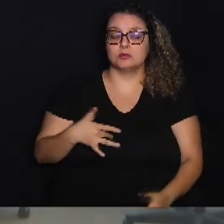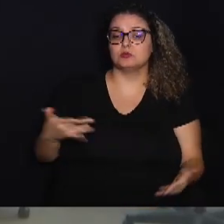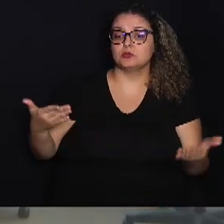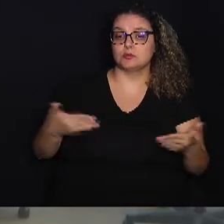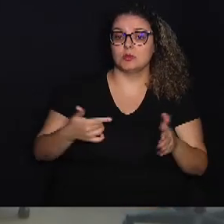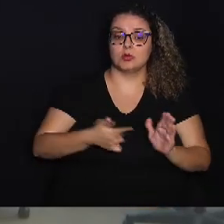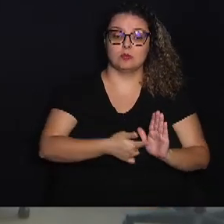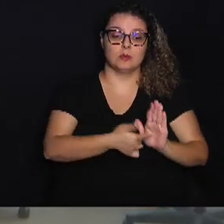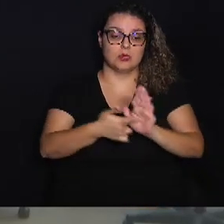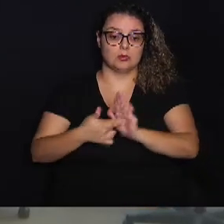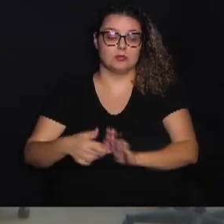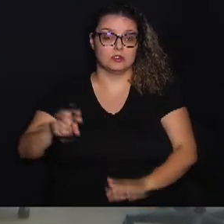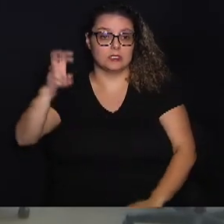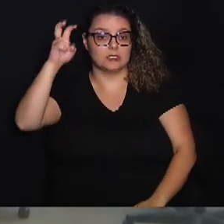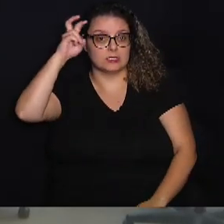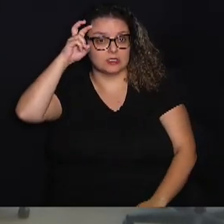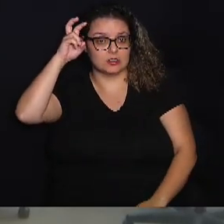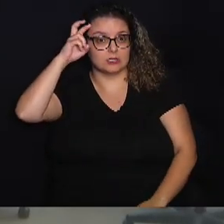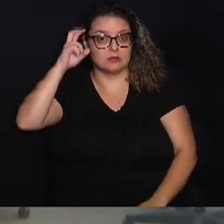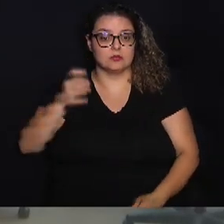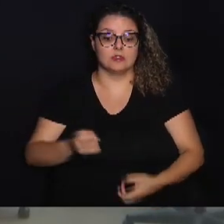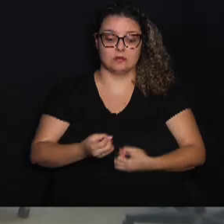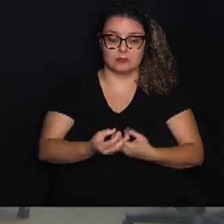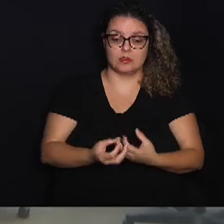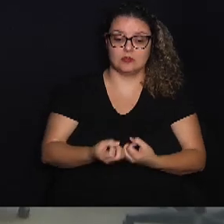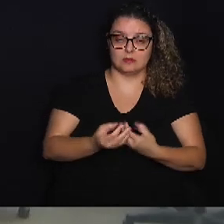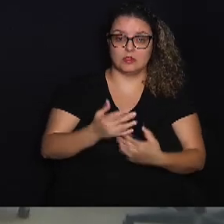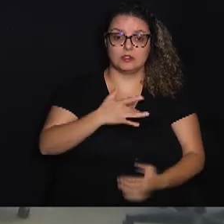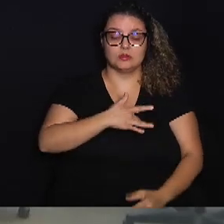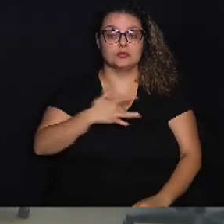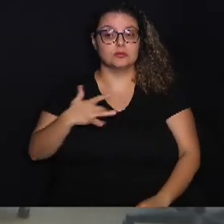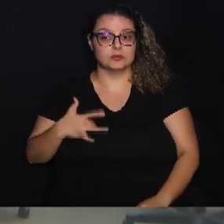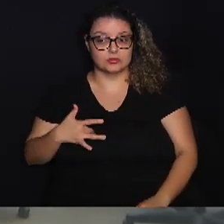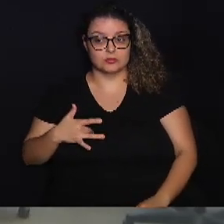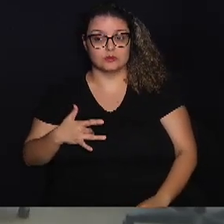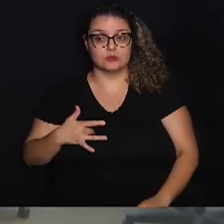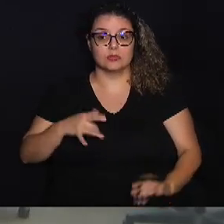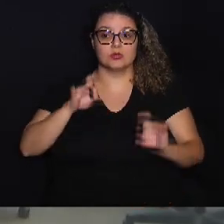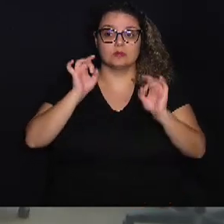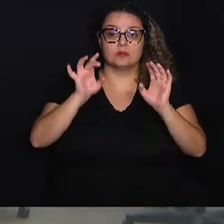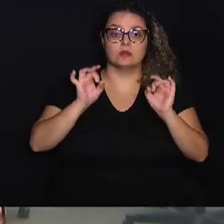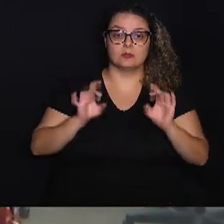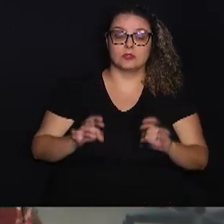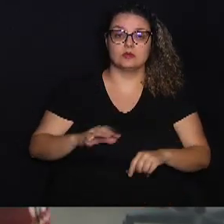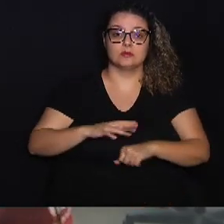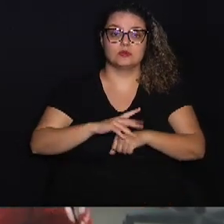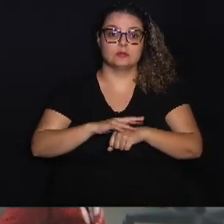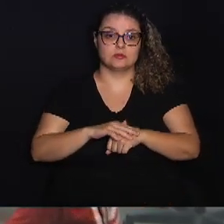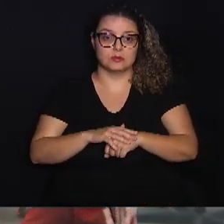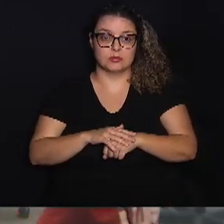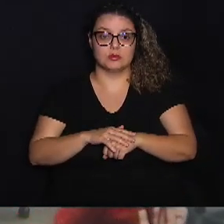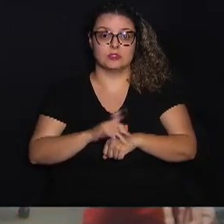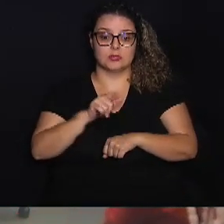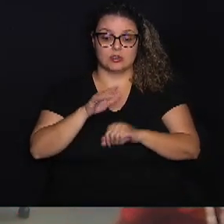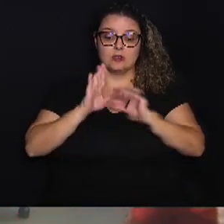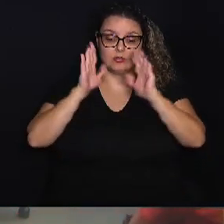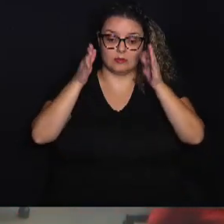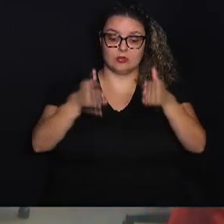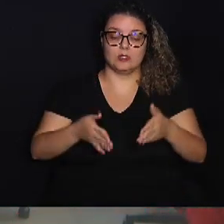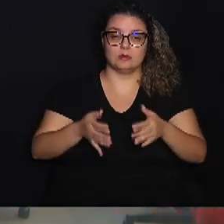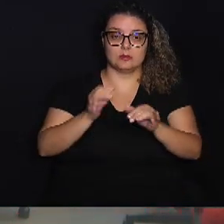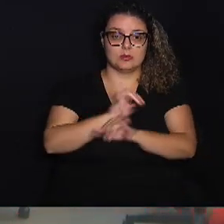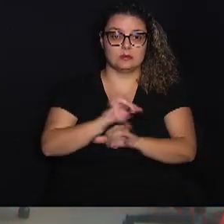exibido na quinta-feira e traz informações de saúde em especial sobre as doenças que são foco das